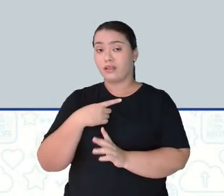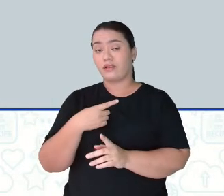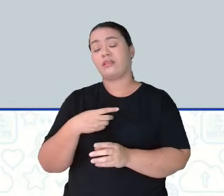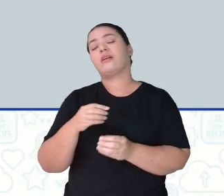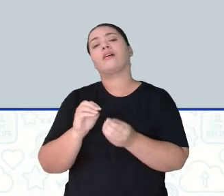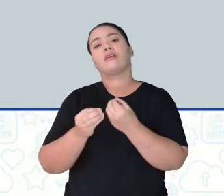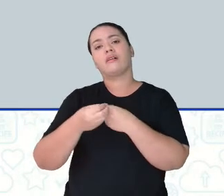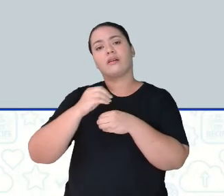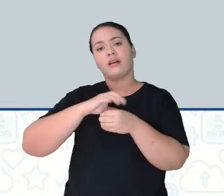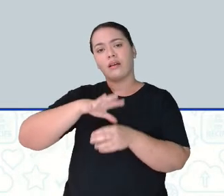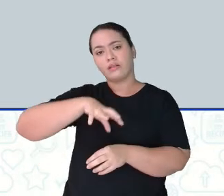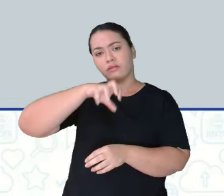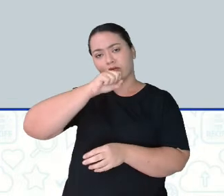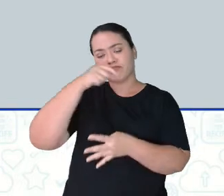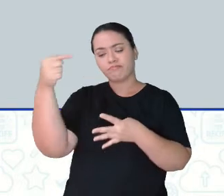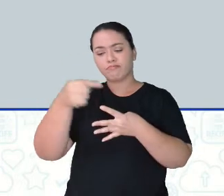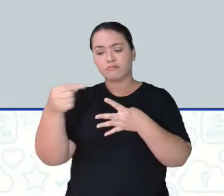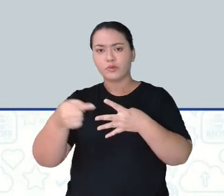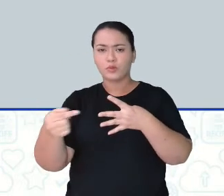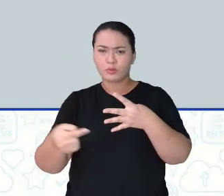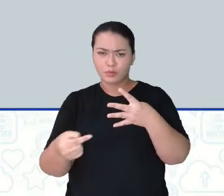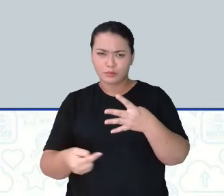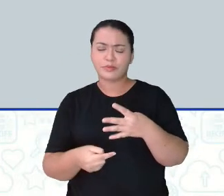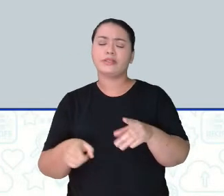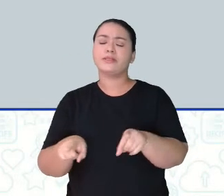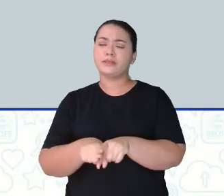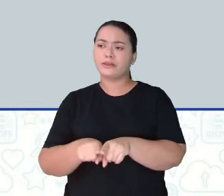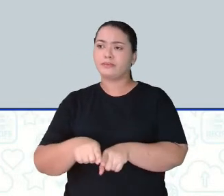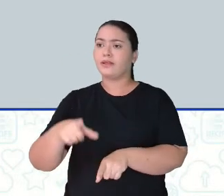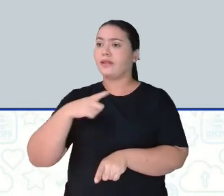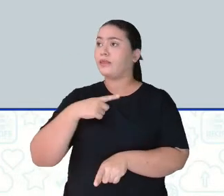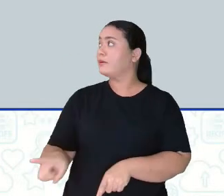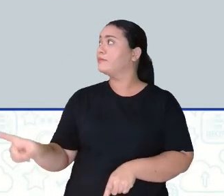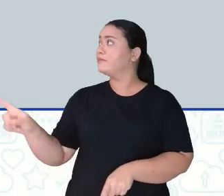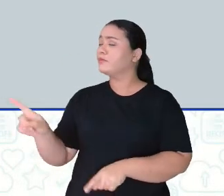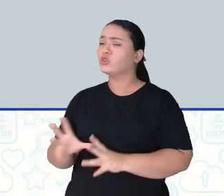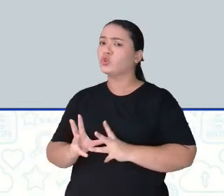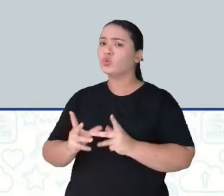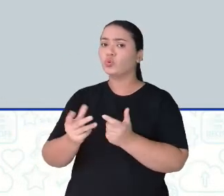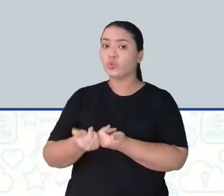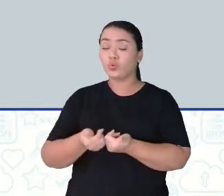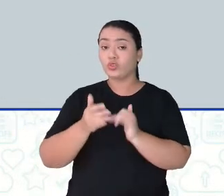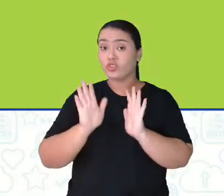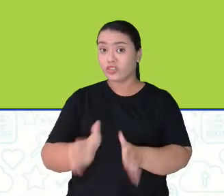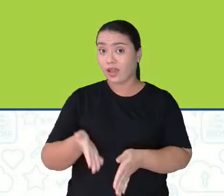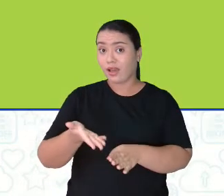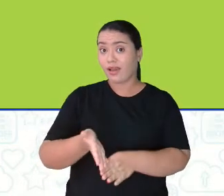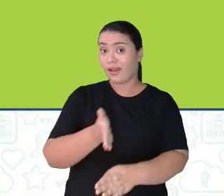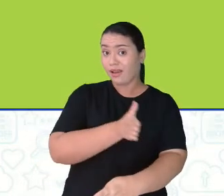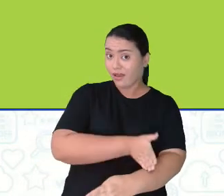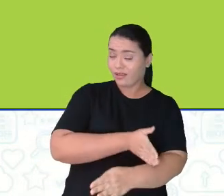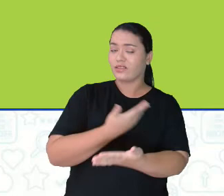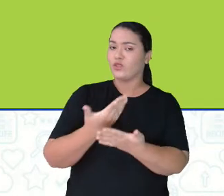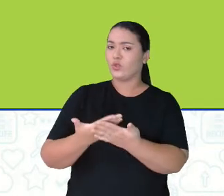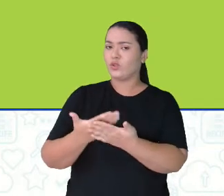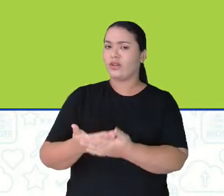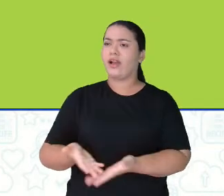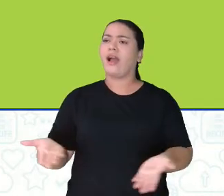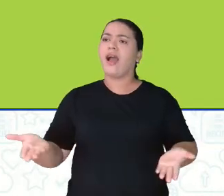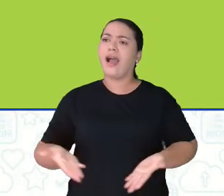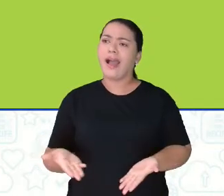de Krebs e fosforilação oxidativa. Então, vimos tudo isso na nossa aula anterior e podemos